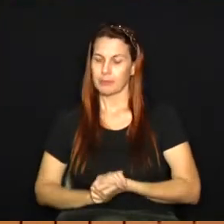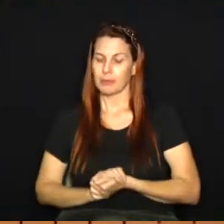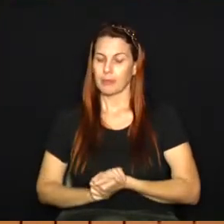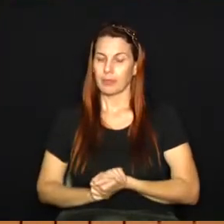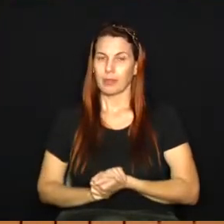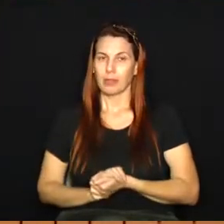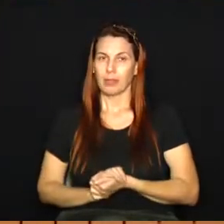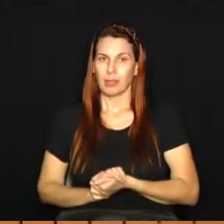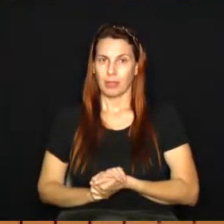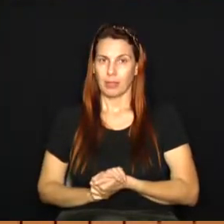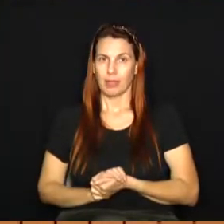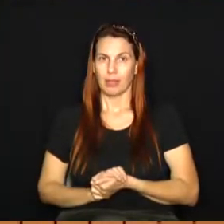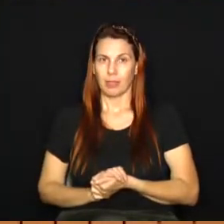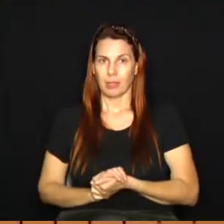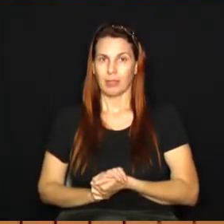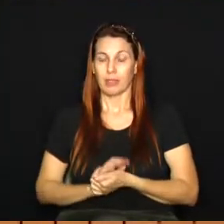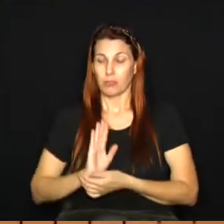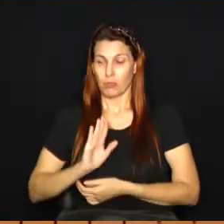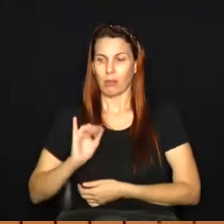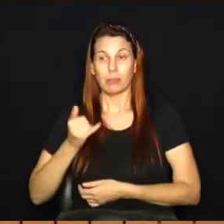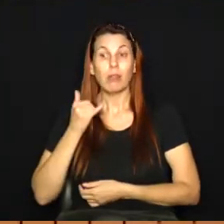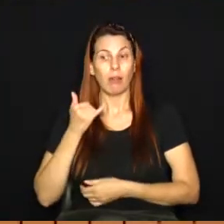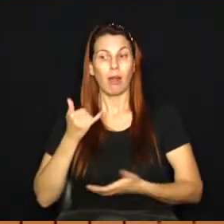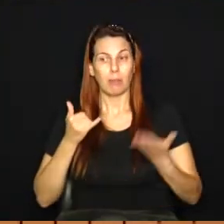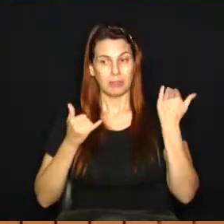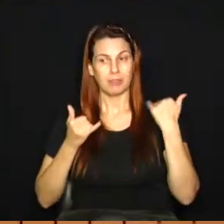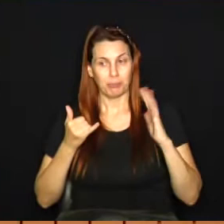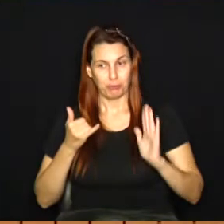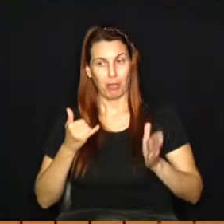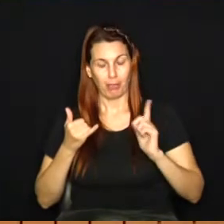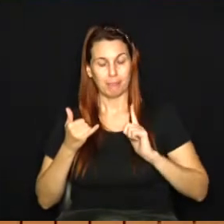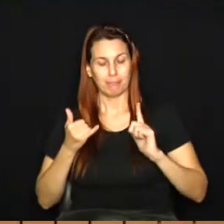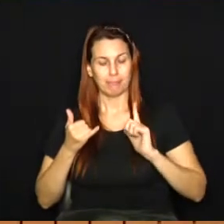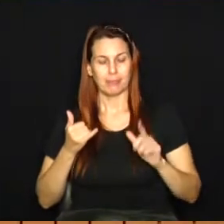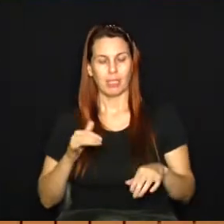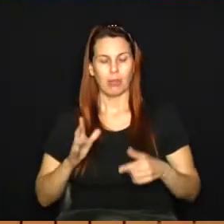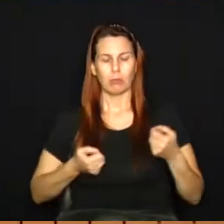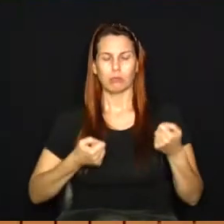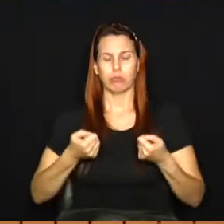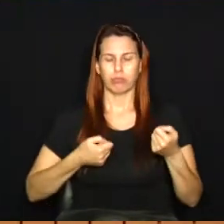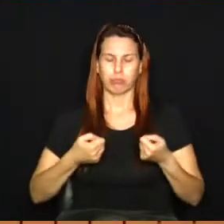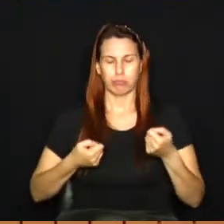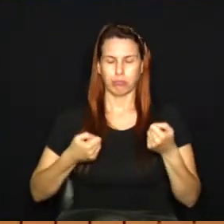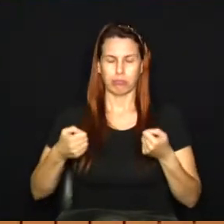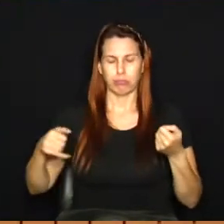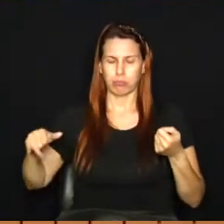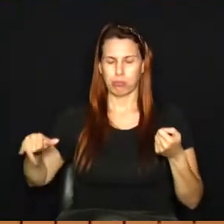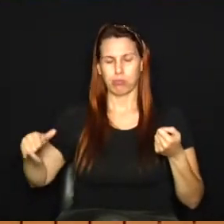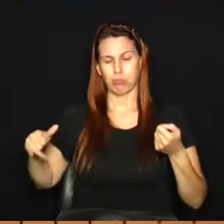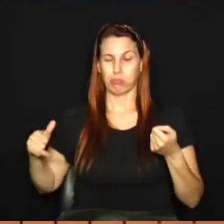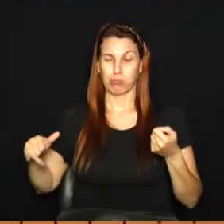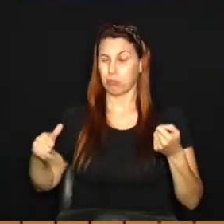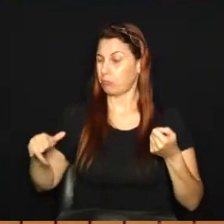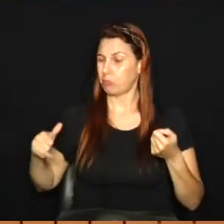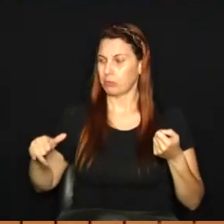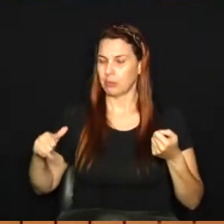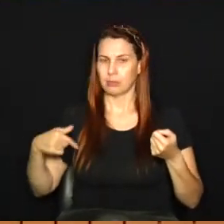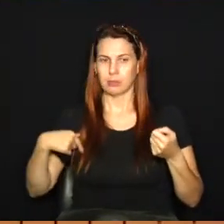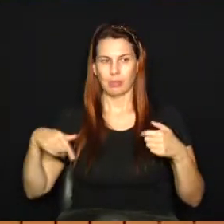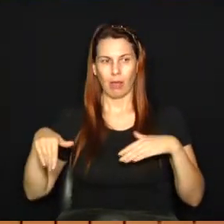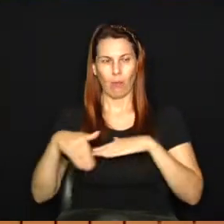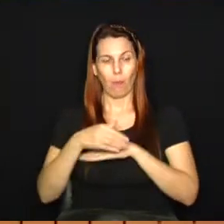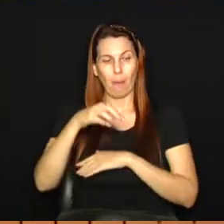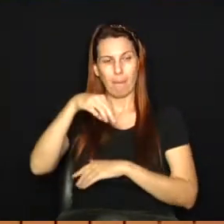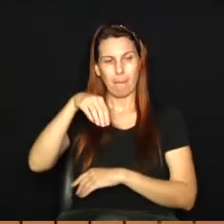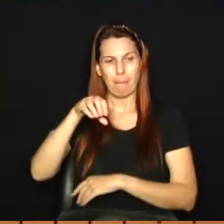Toca, já tinha celular na época, né? Tocou o celular, eu estava dirigindo. Eu estava em plena Moraes Salles, eu